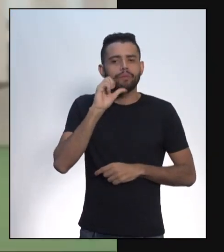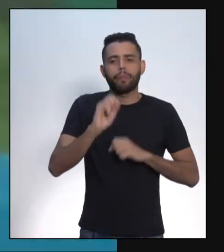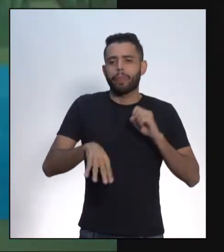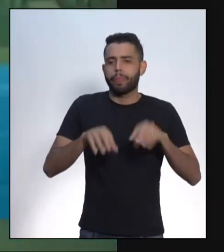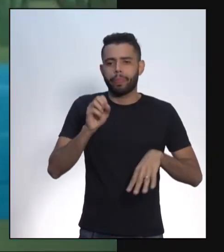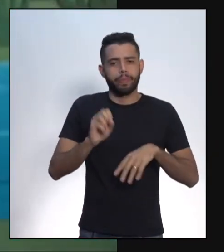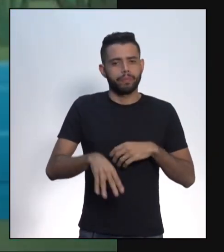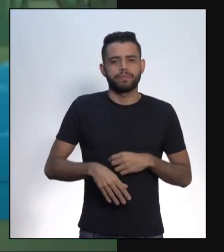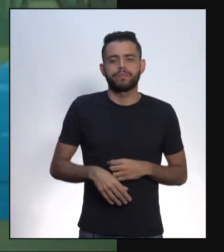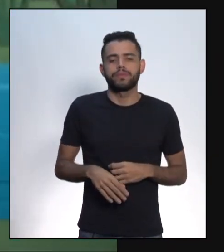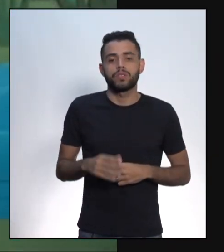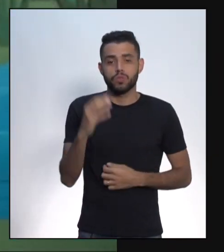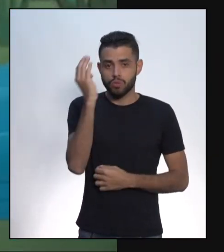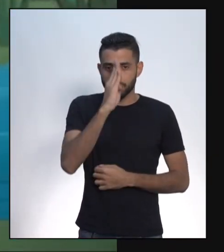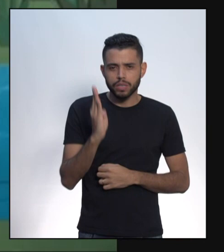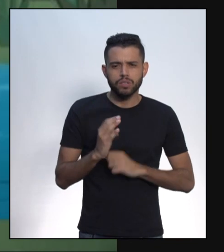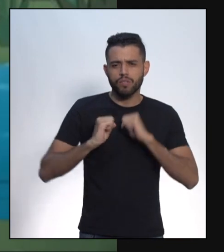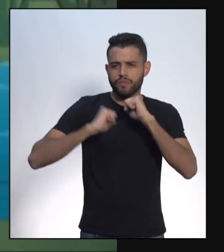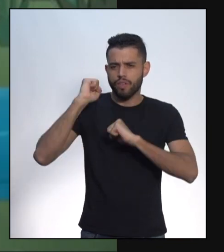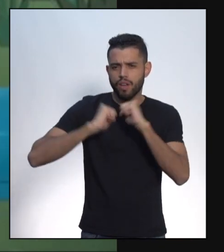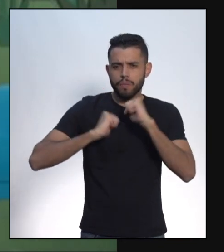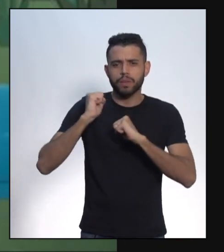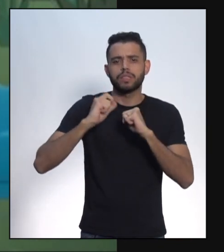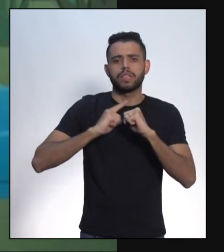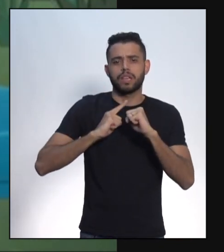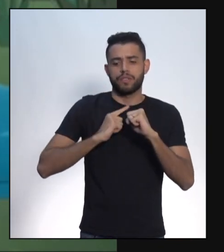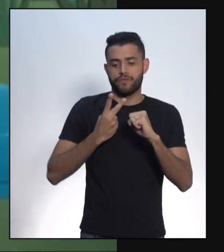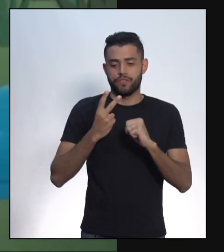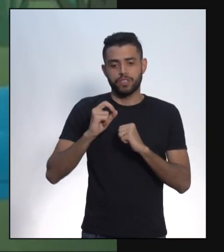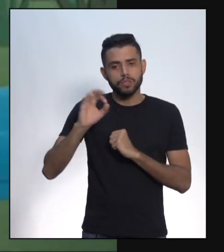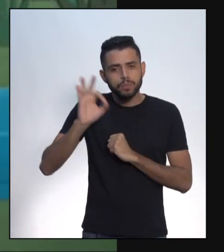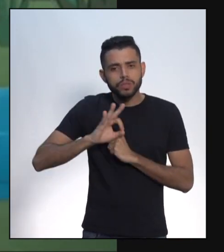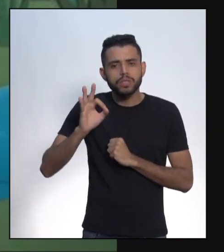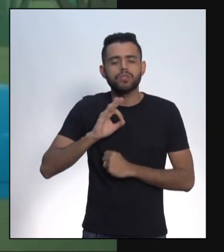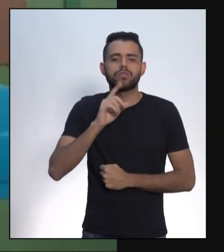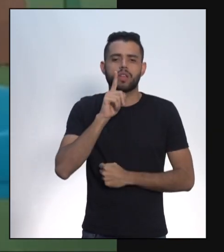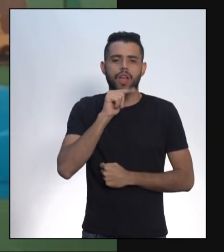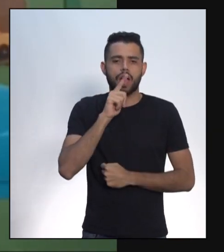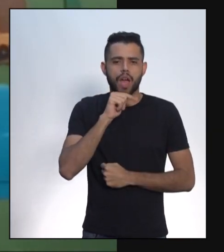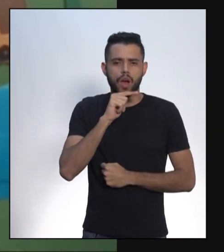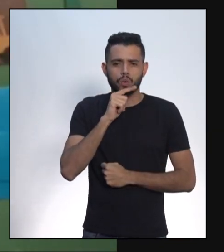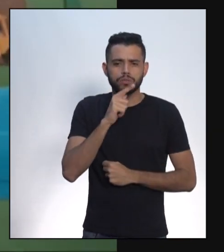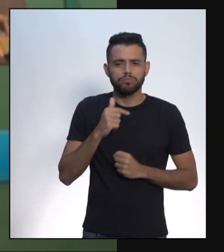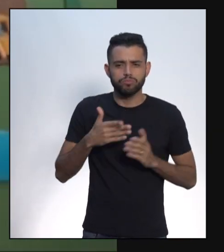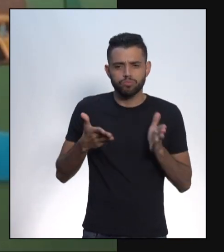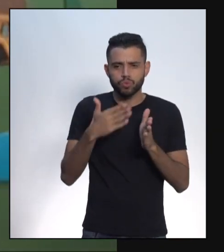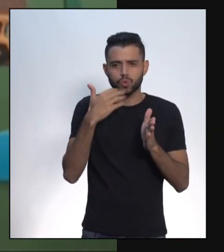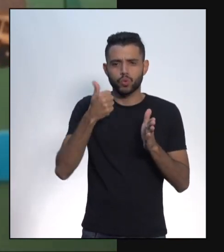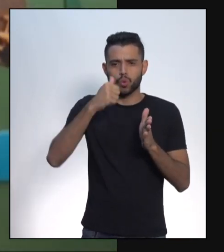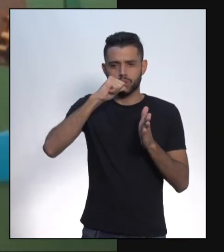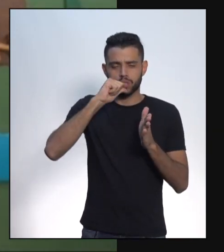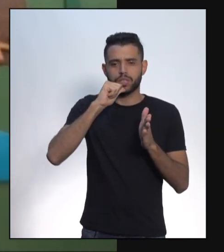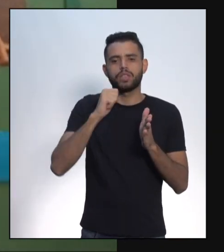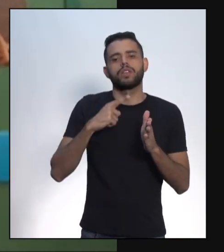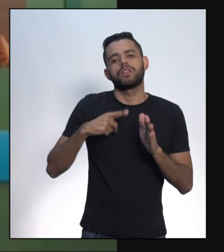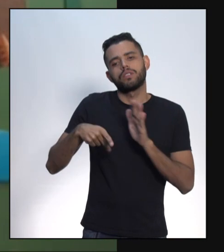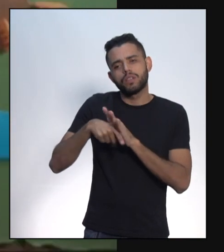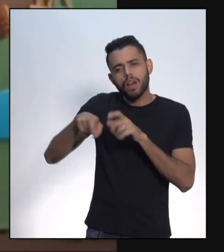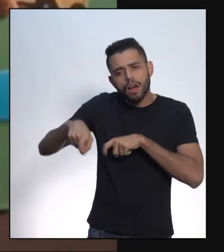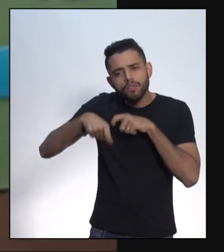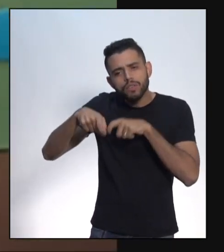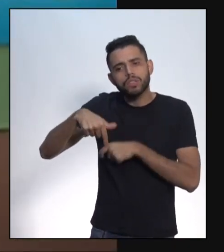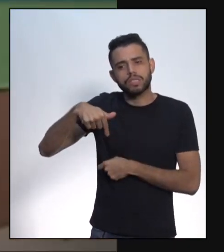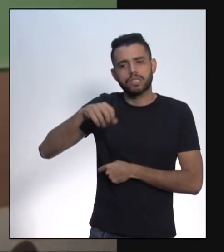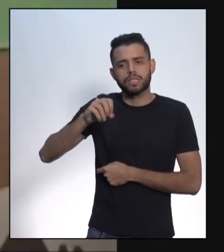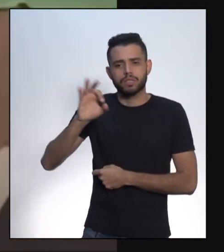No Brasil, a produção industrial é responsável pelo consumo de 20% de água doce e a produção agrícola por cerca de 70%. Quando